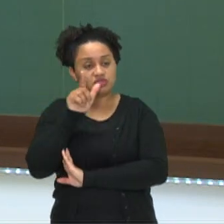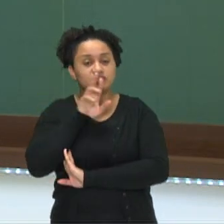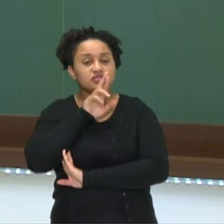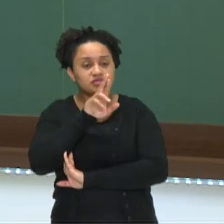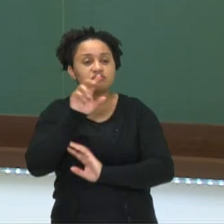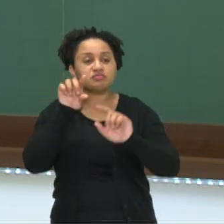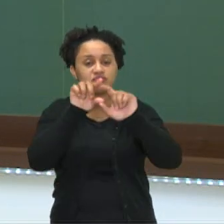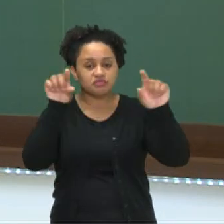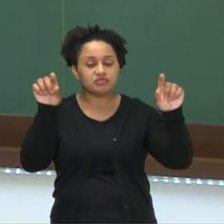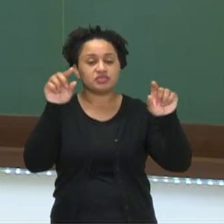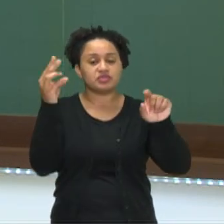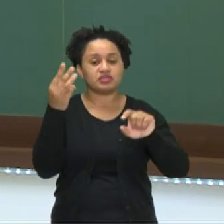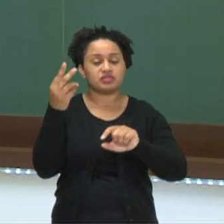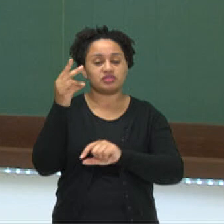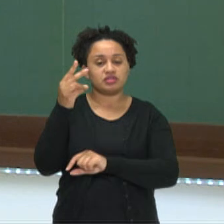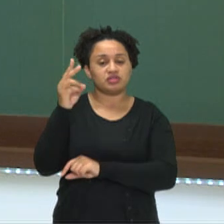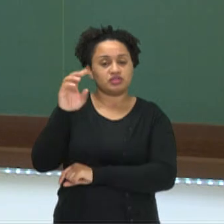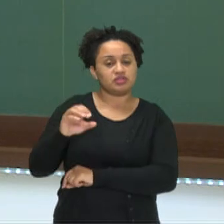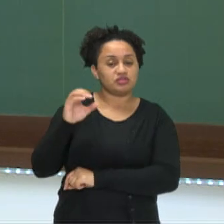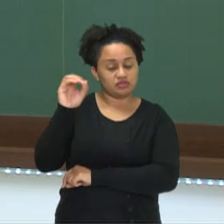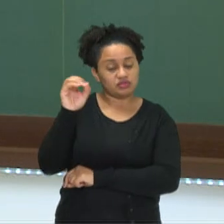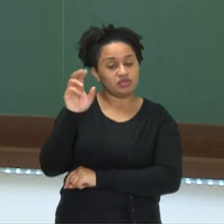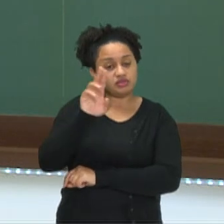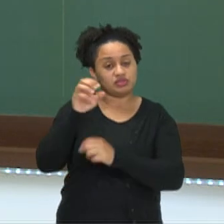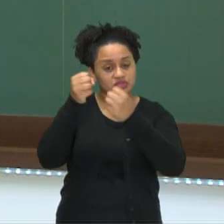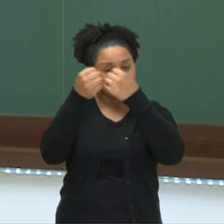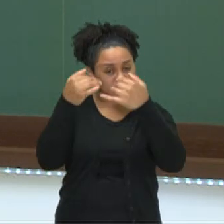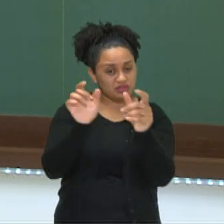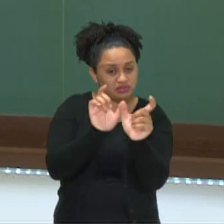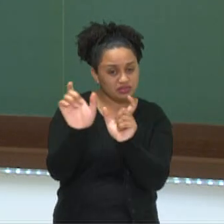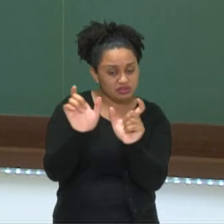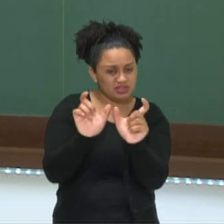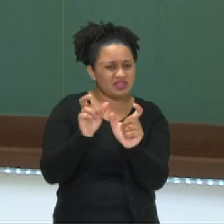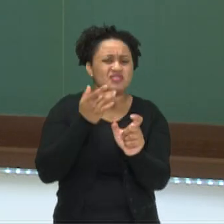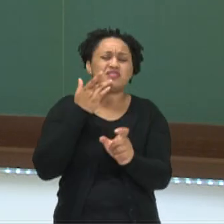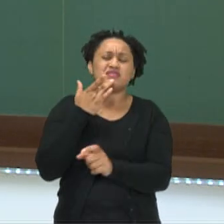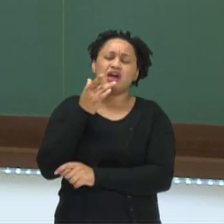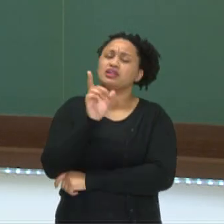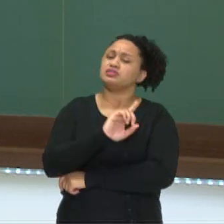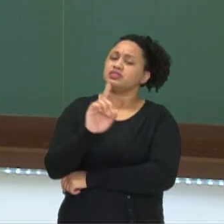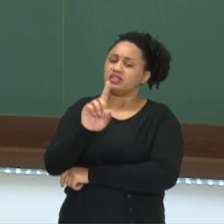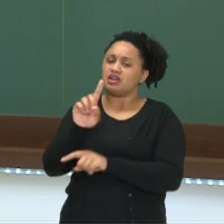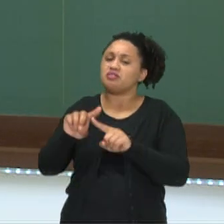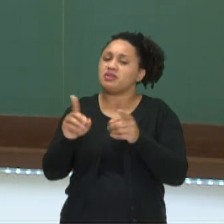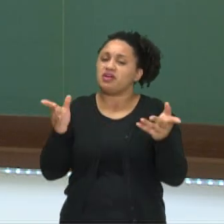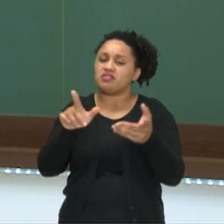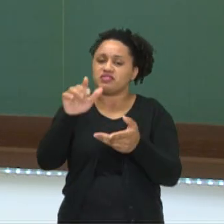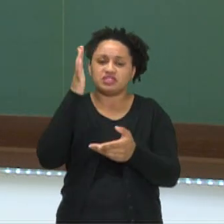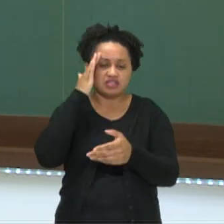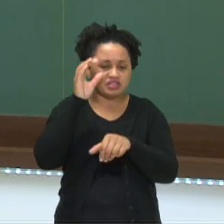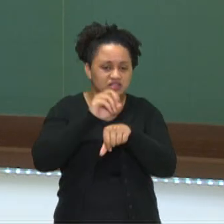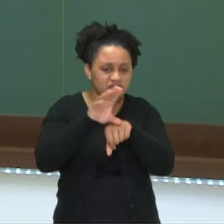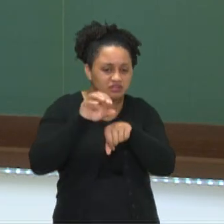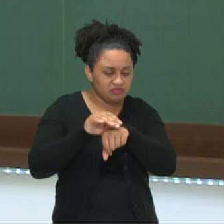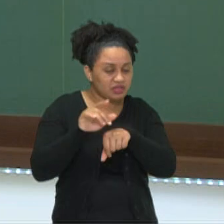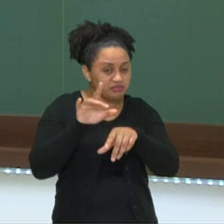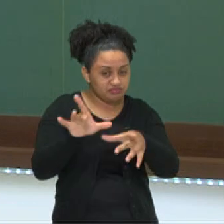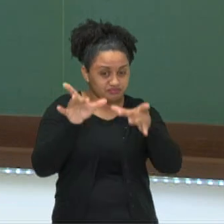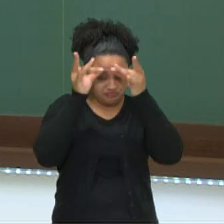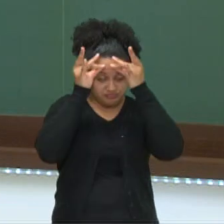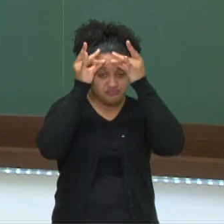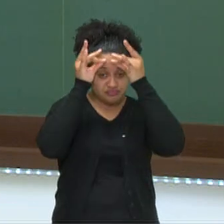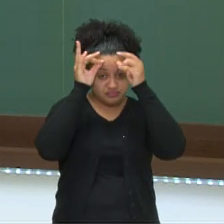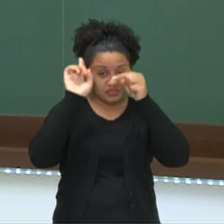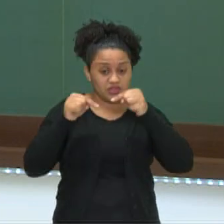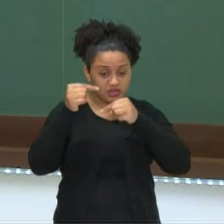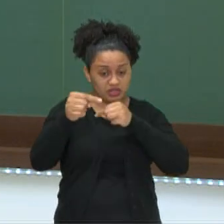a fatoração. Foi moleza? Não. Mas agora você já sabe dessa dica preciosa. Guarda ela que